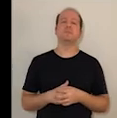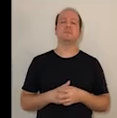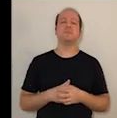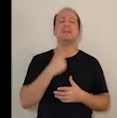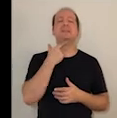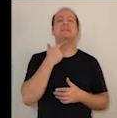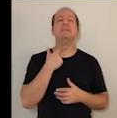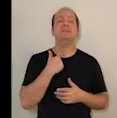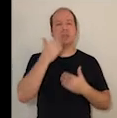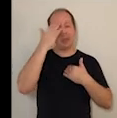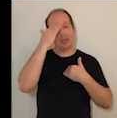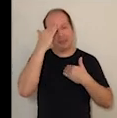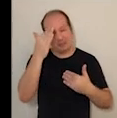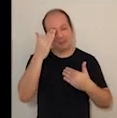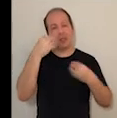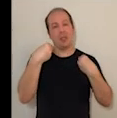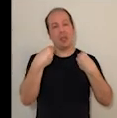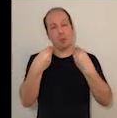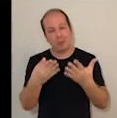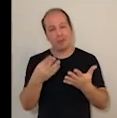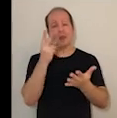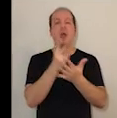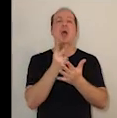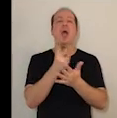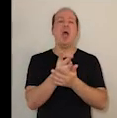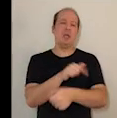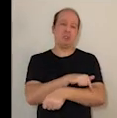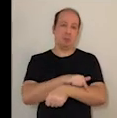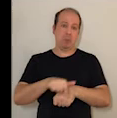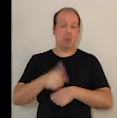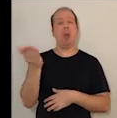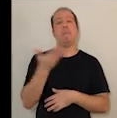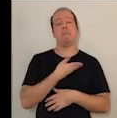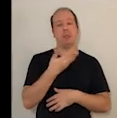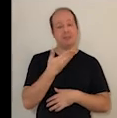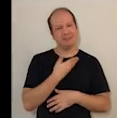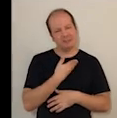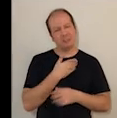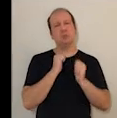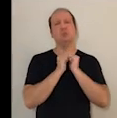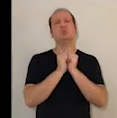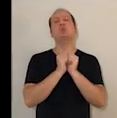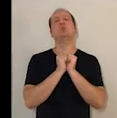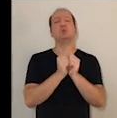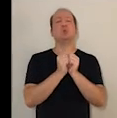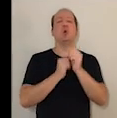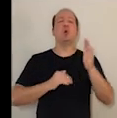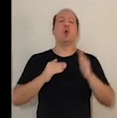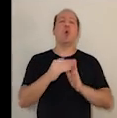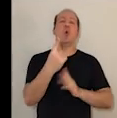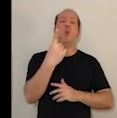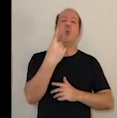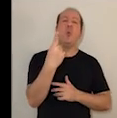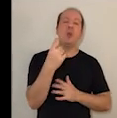Continuando. Desejando agradecer e recompensar dignamente essa amizade, constituo o